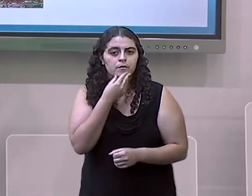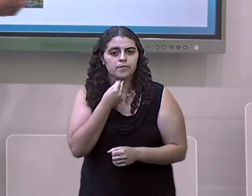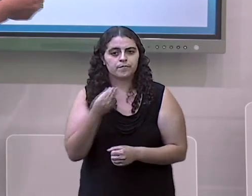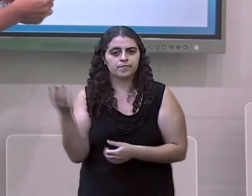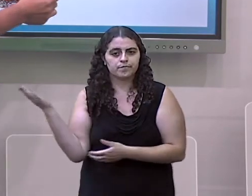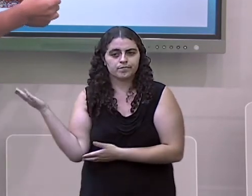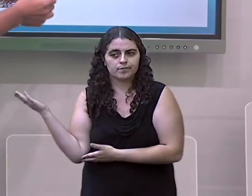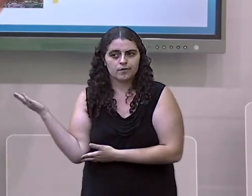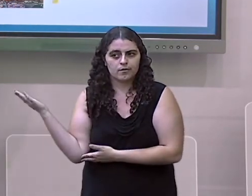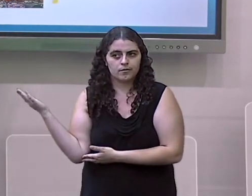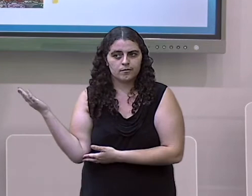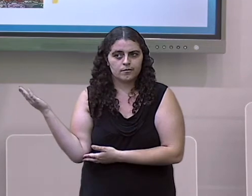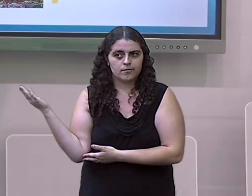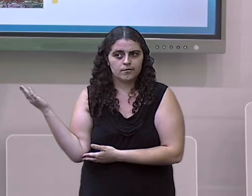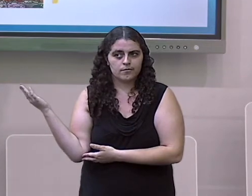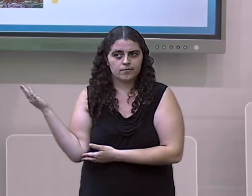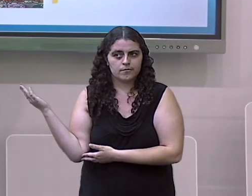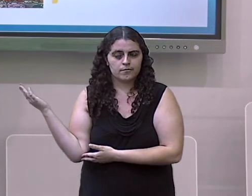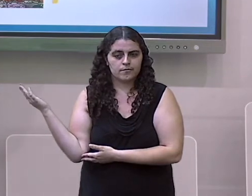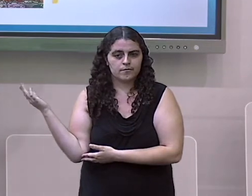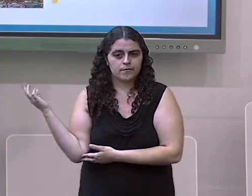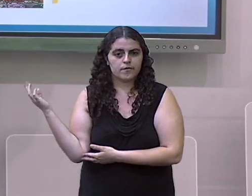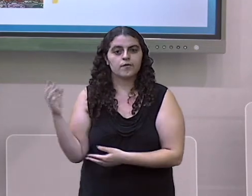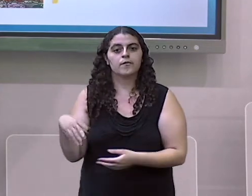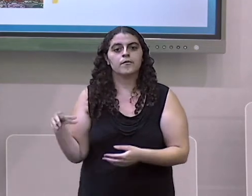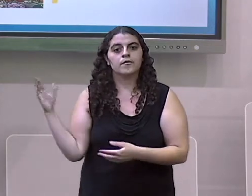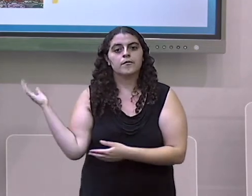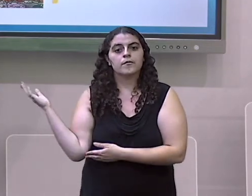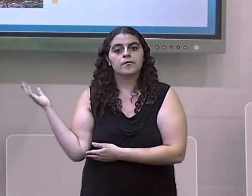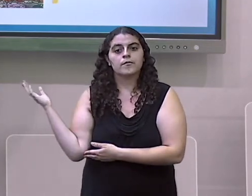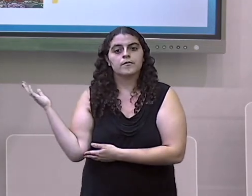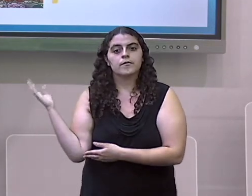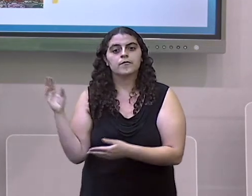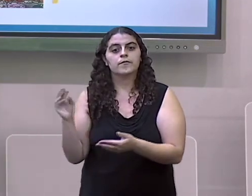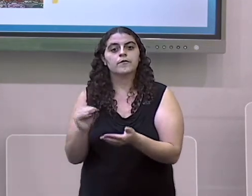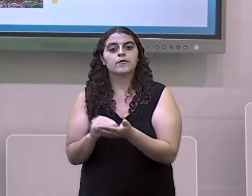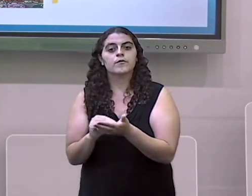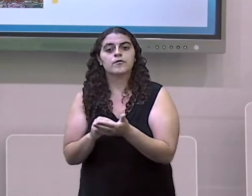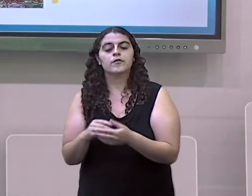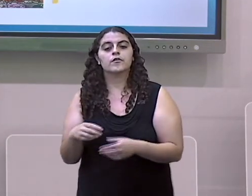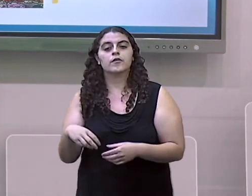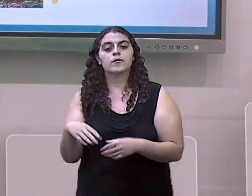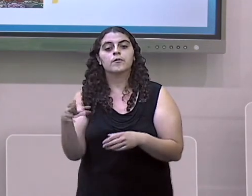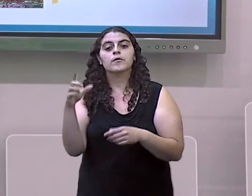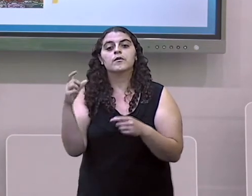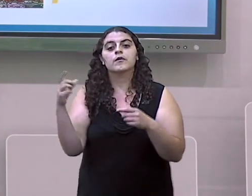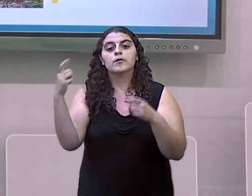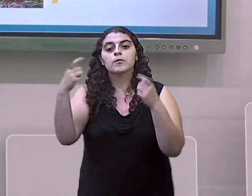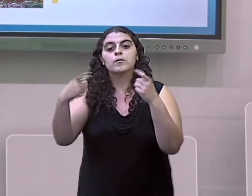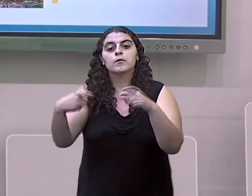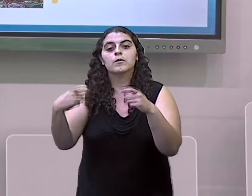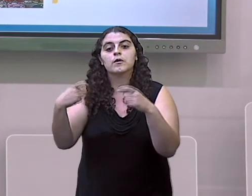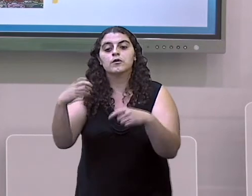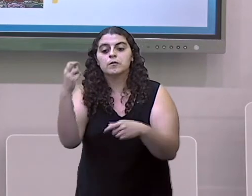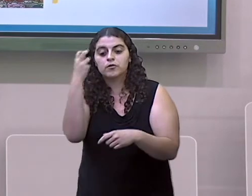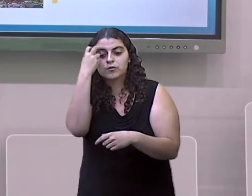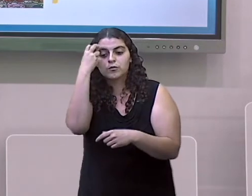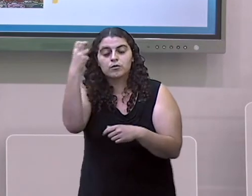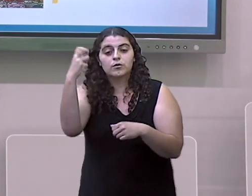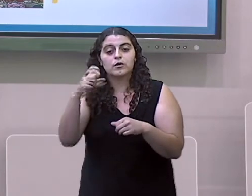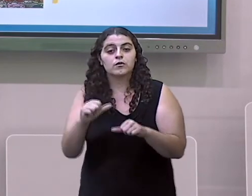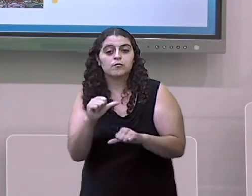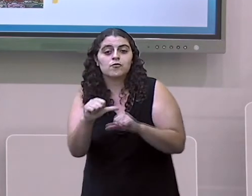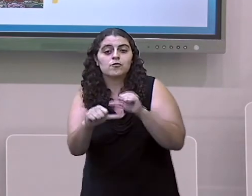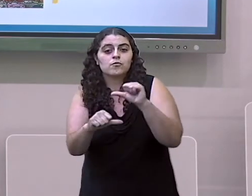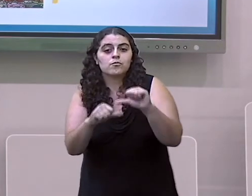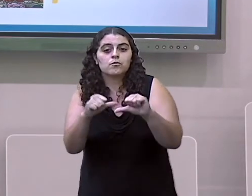último quadrinho, nós temos então o quê? Uma paisagem cultural modificada. Percebemos então como o